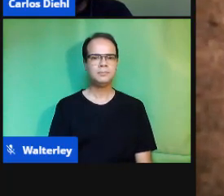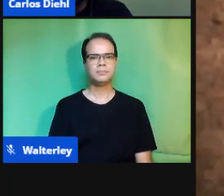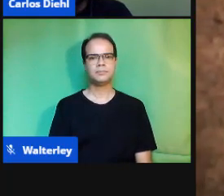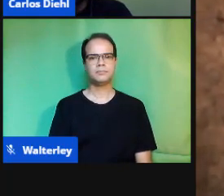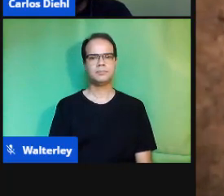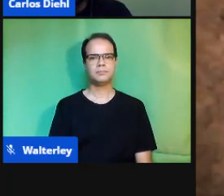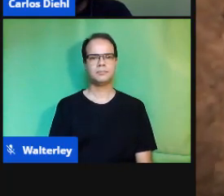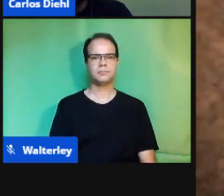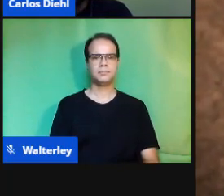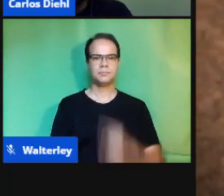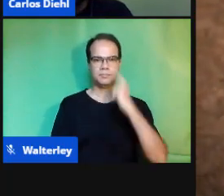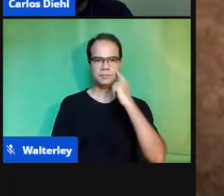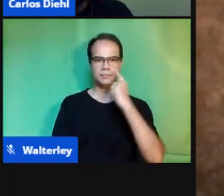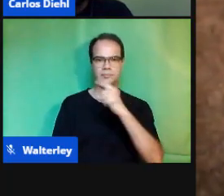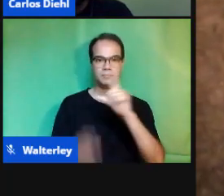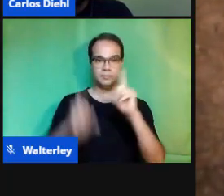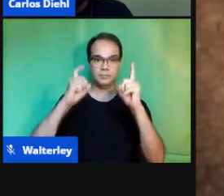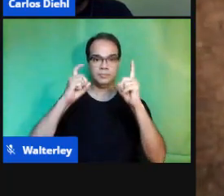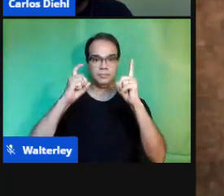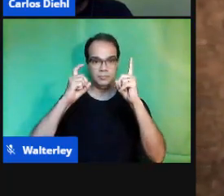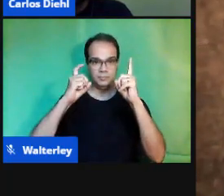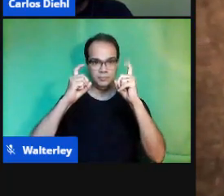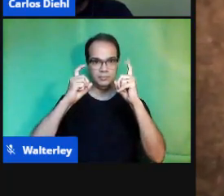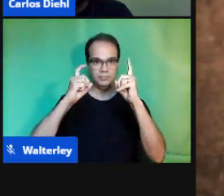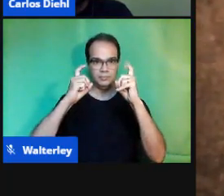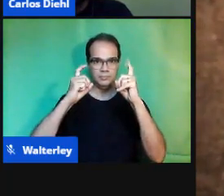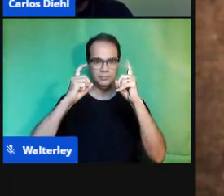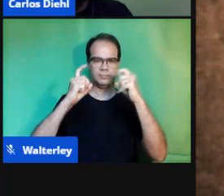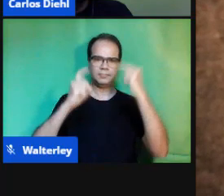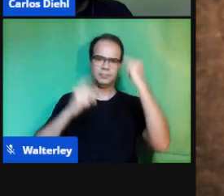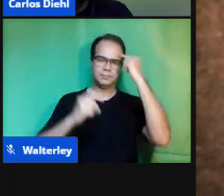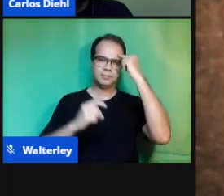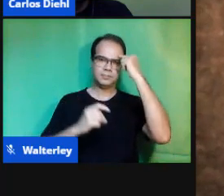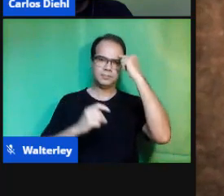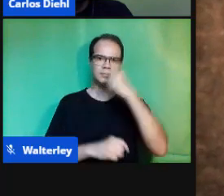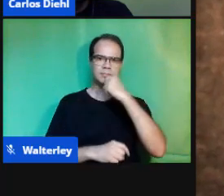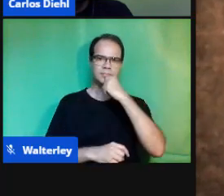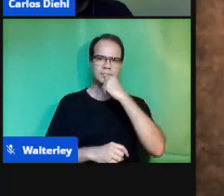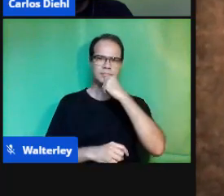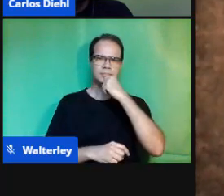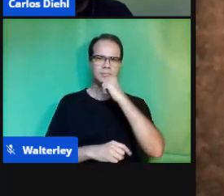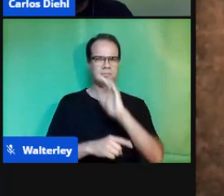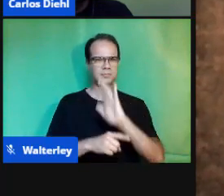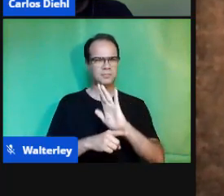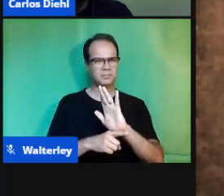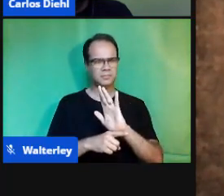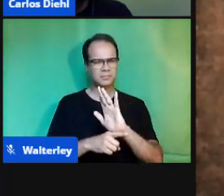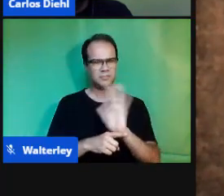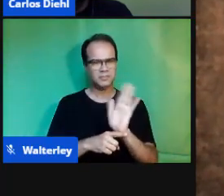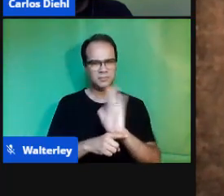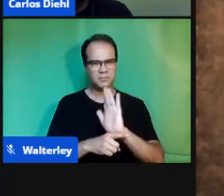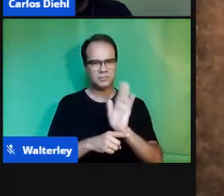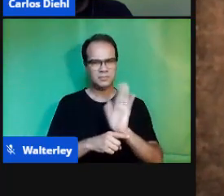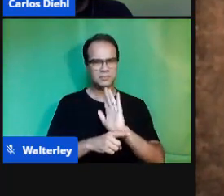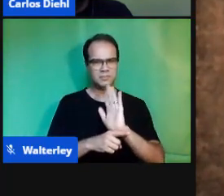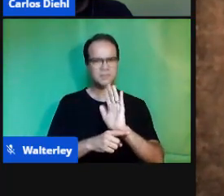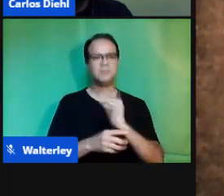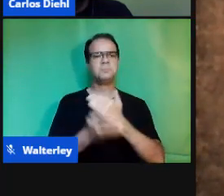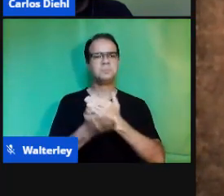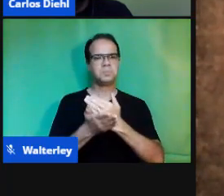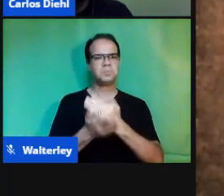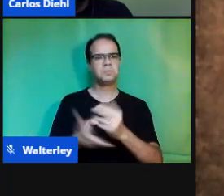Quando vi essa foto pela primeira vez, pensei que se um dia eu fizesse um filme sobre babás, ele começaria com essa imagem.